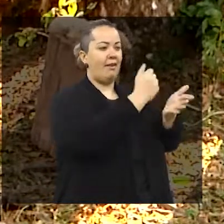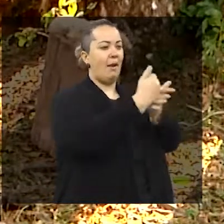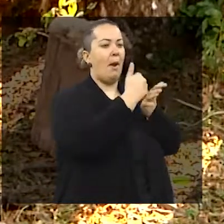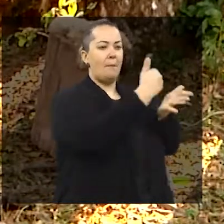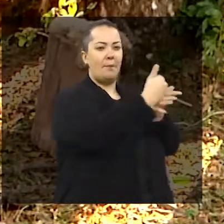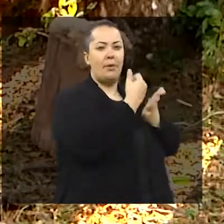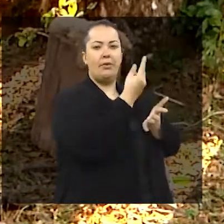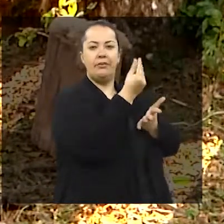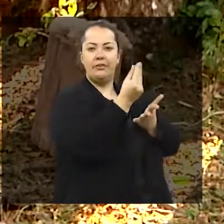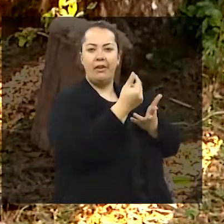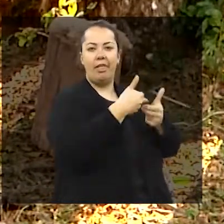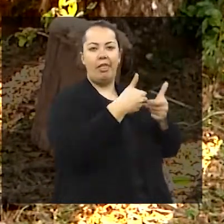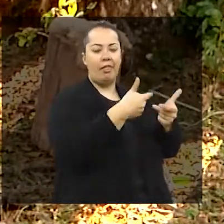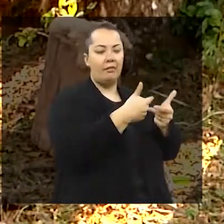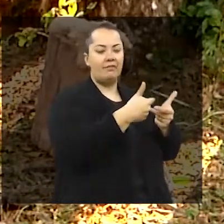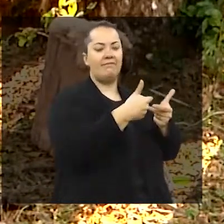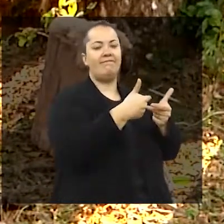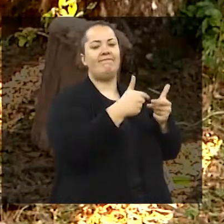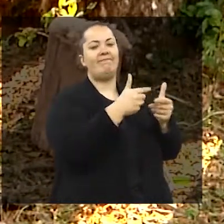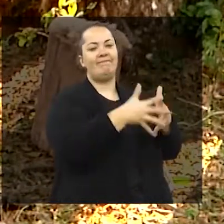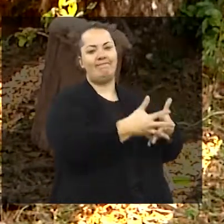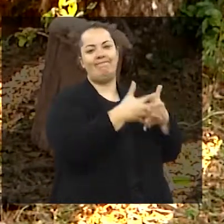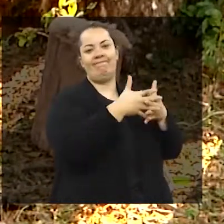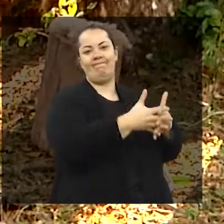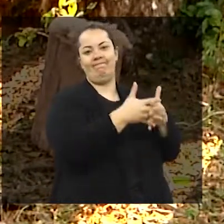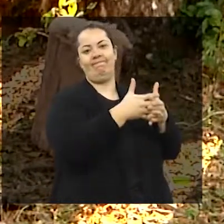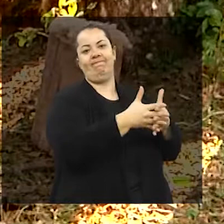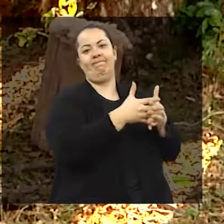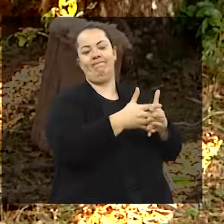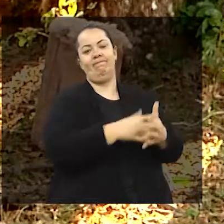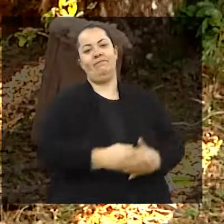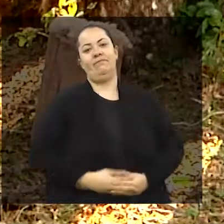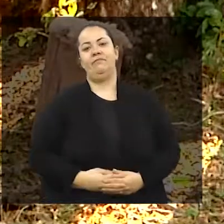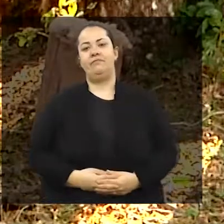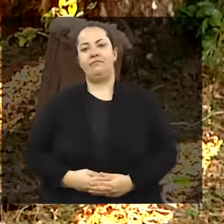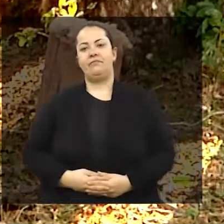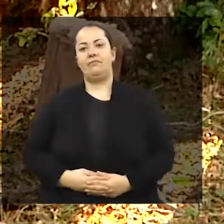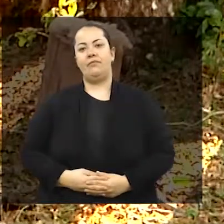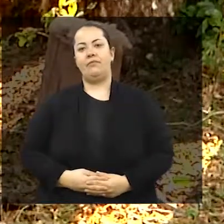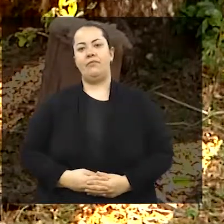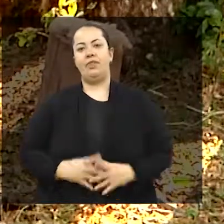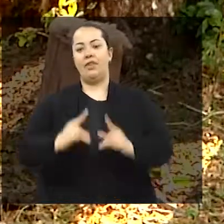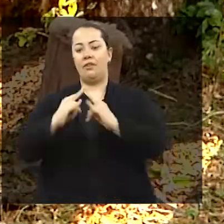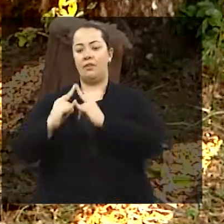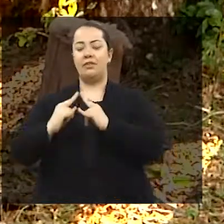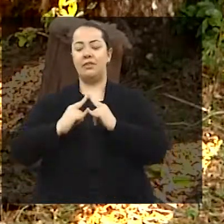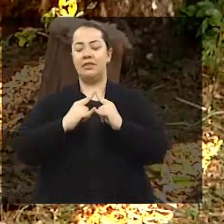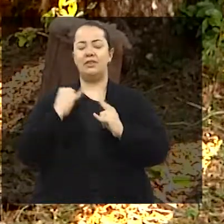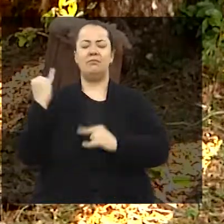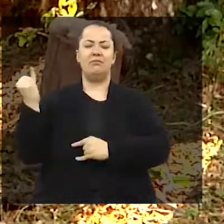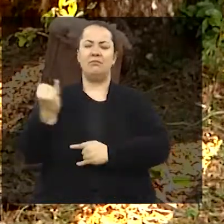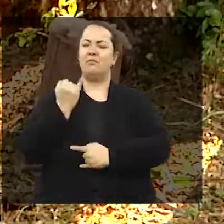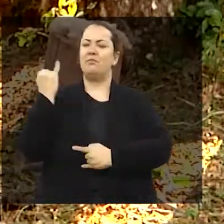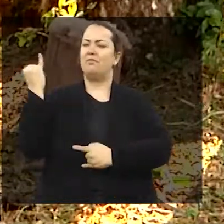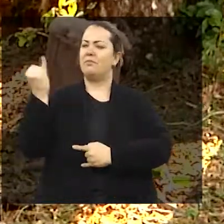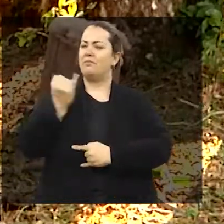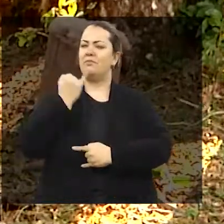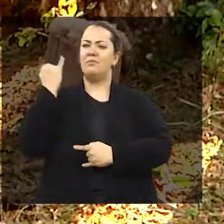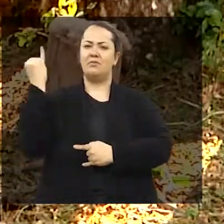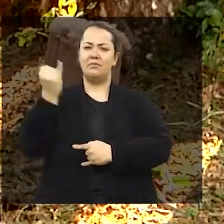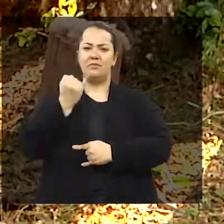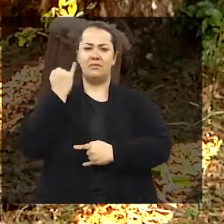maravilhoso é agora você fazer esta comida para depois sentar e comer ela é muito complicada